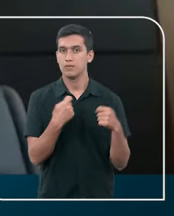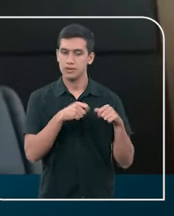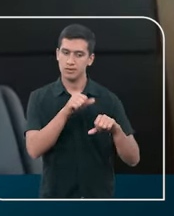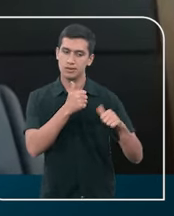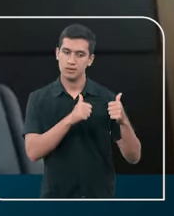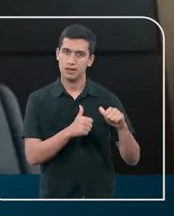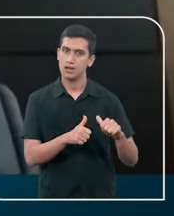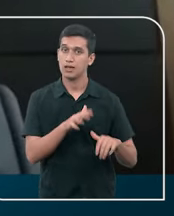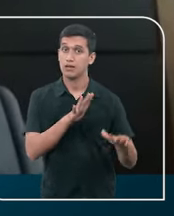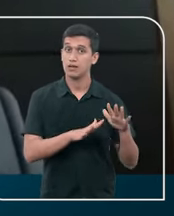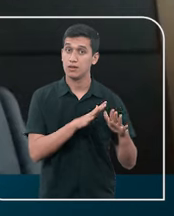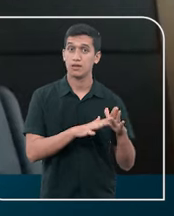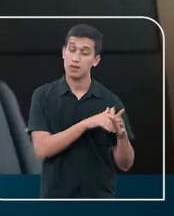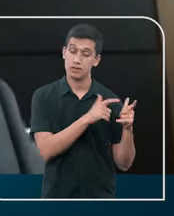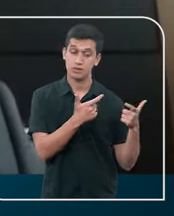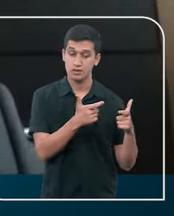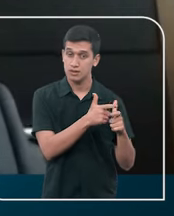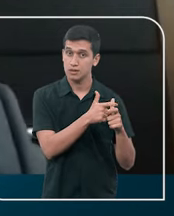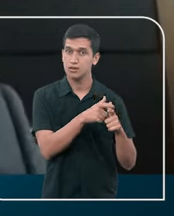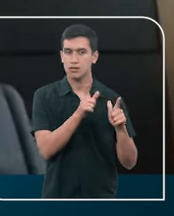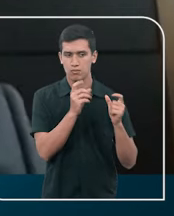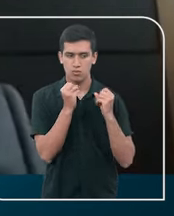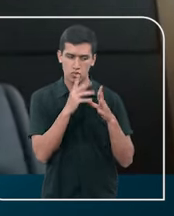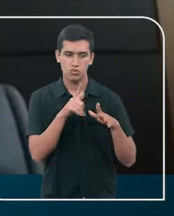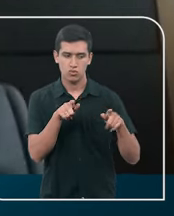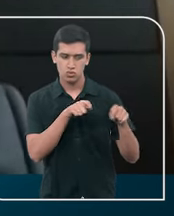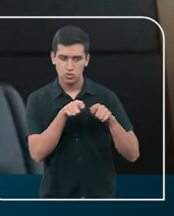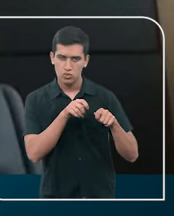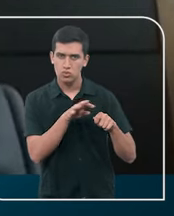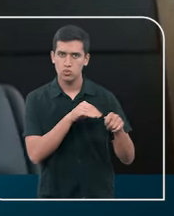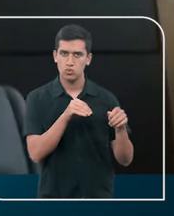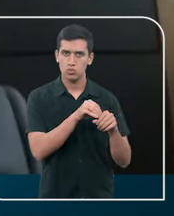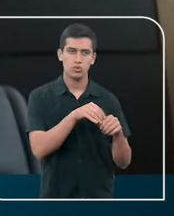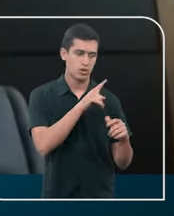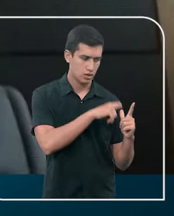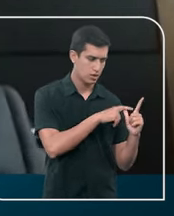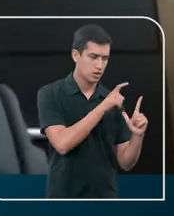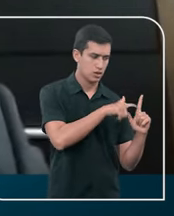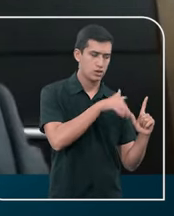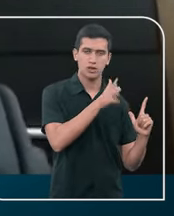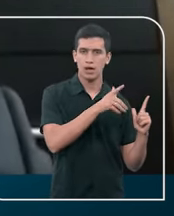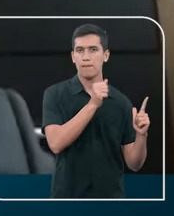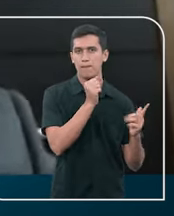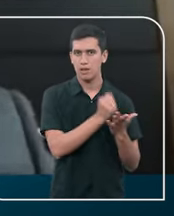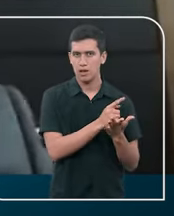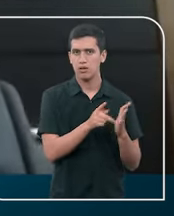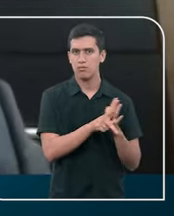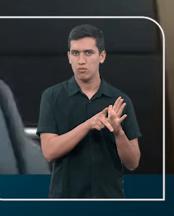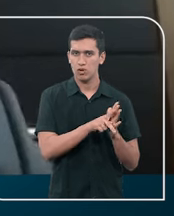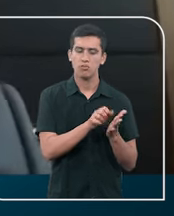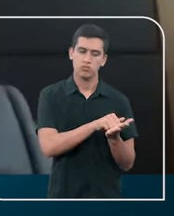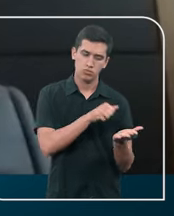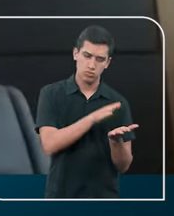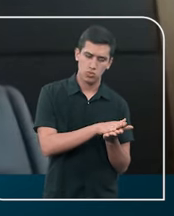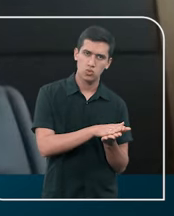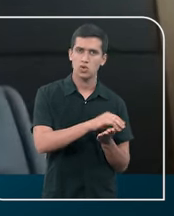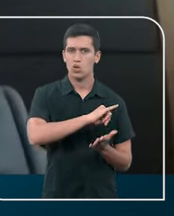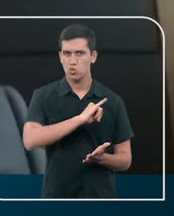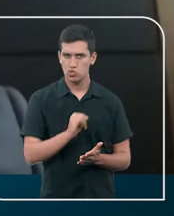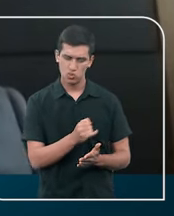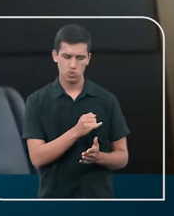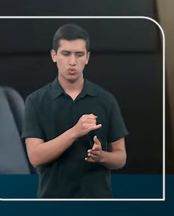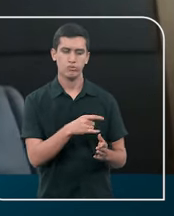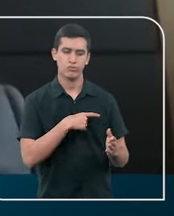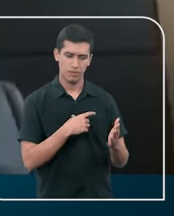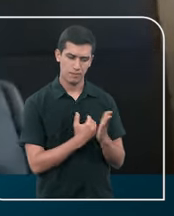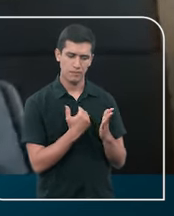pequena tá sendo bem gerenciada o inadiplente já paga com multa com juros com correção acaba sendo até eh um